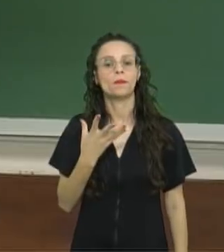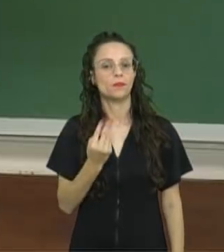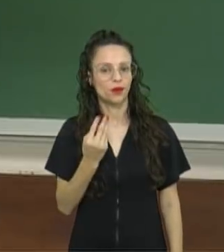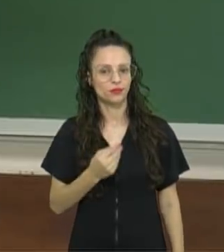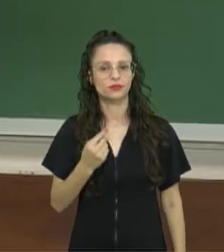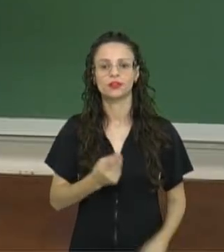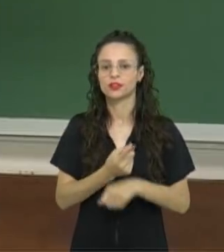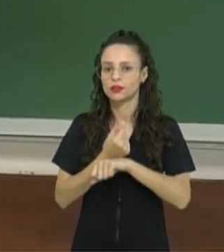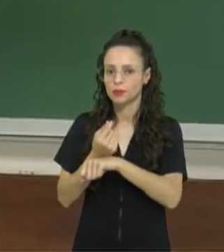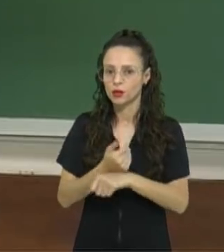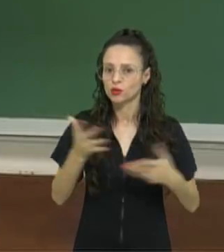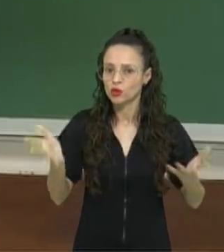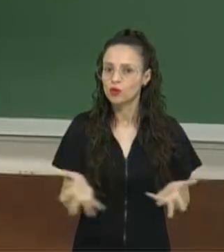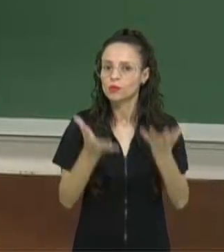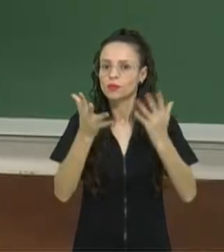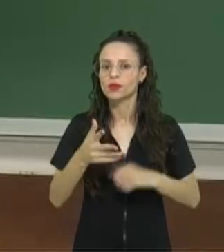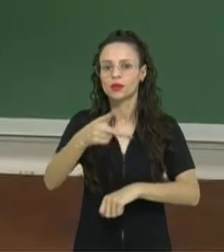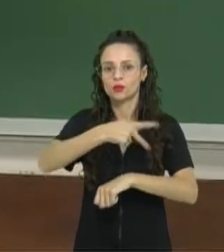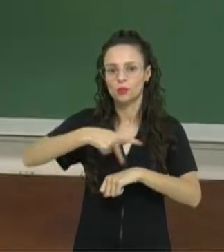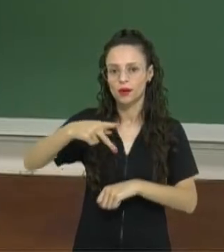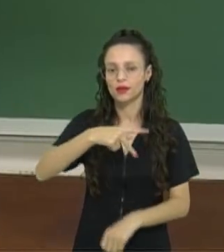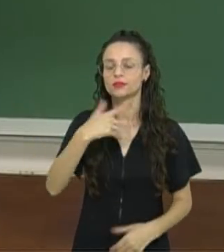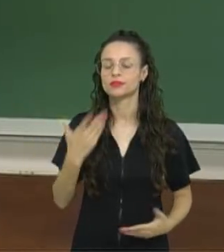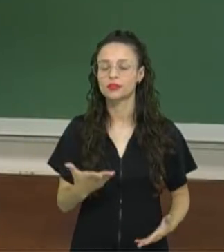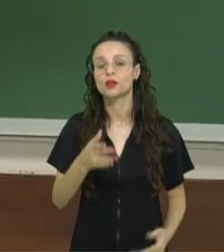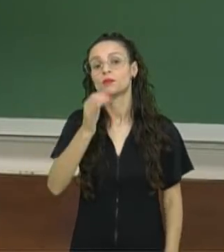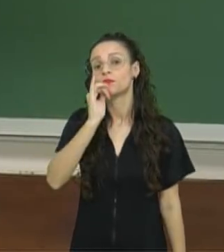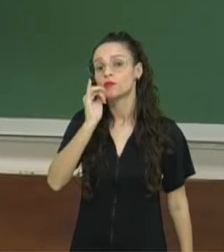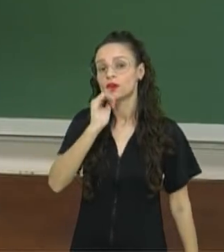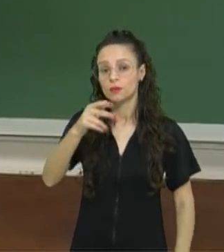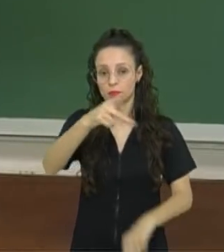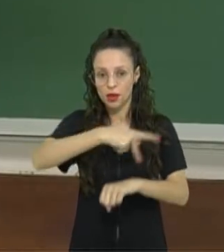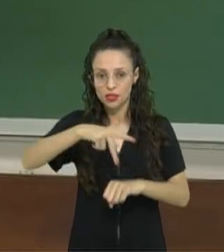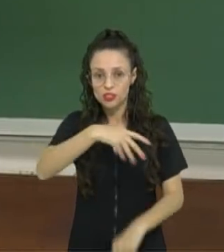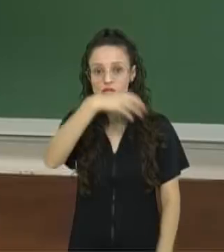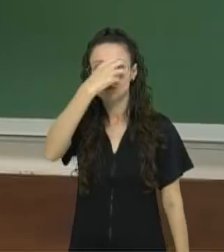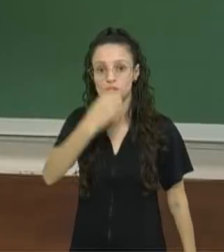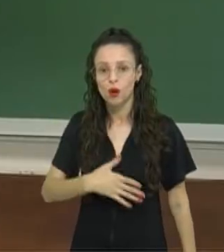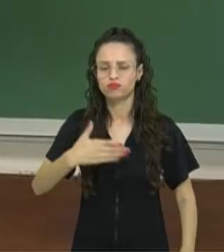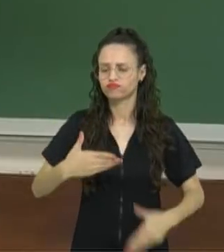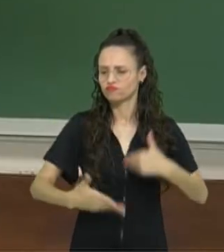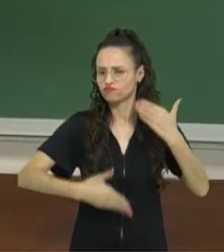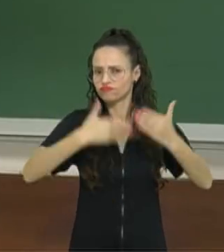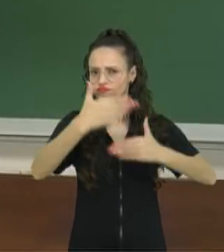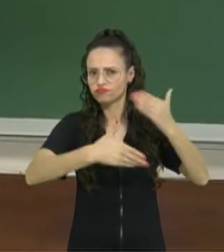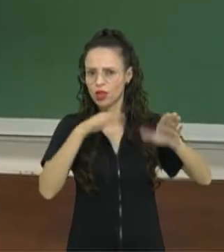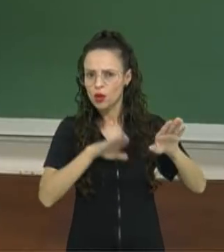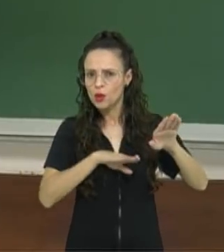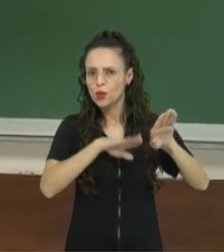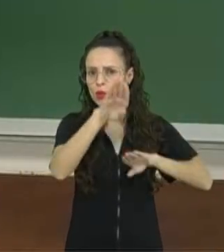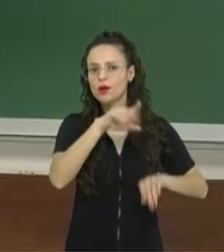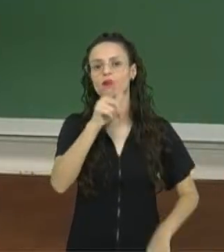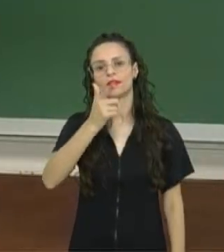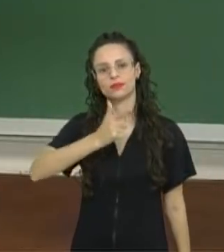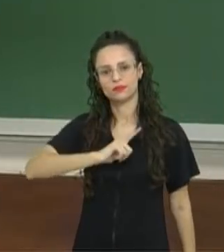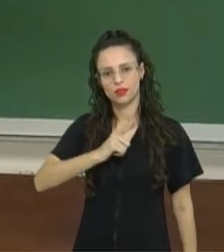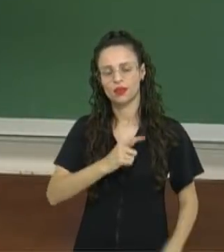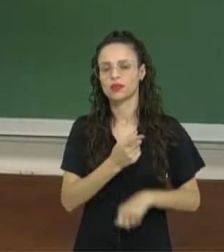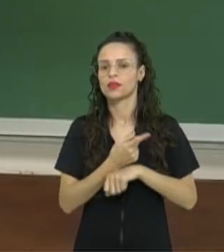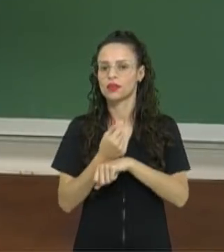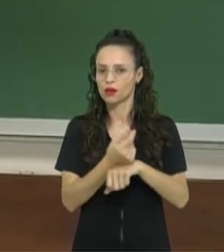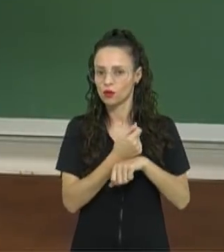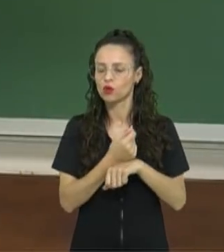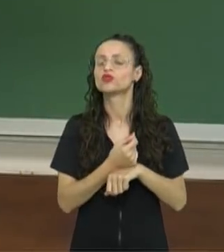para a economia do país. Então, países com bom grau de desenvolvimento possuem uma